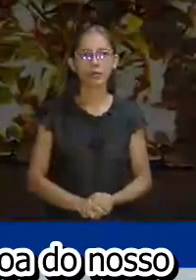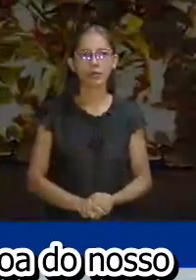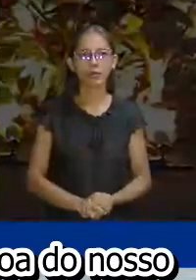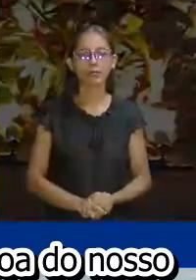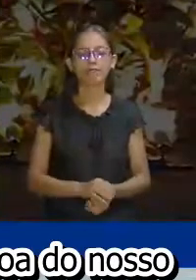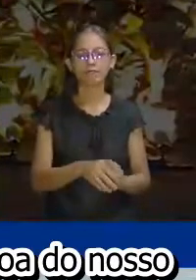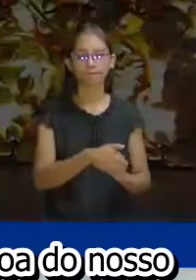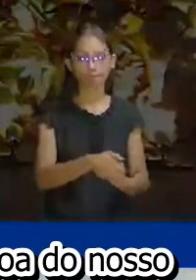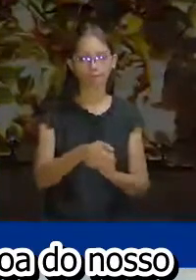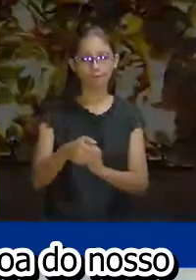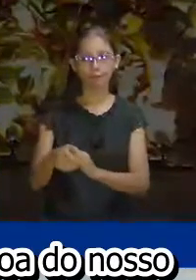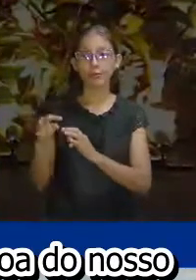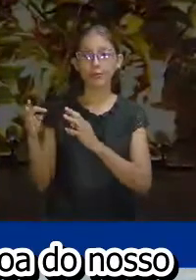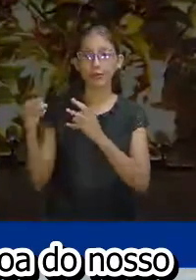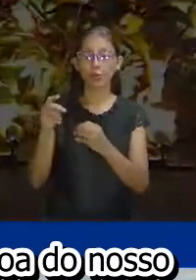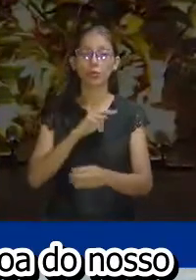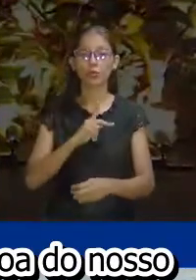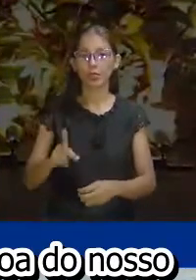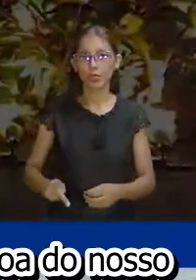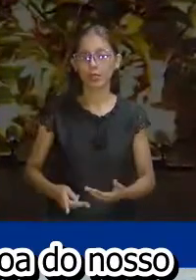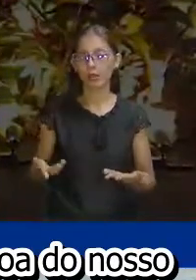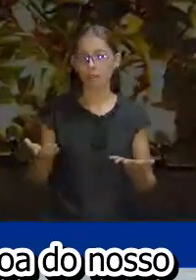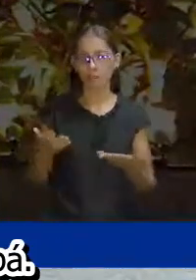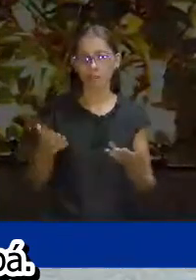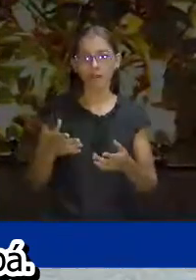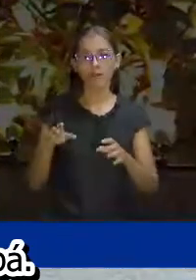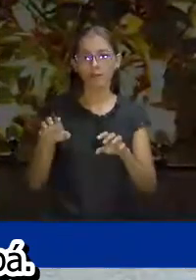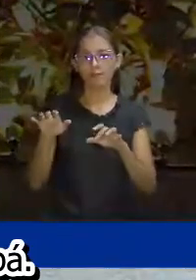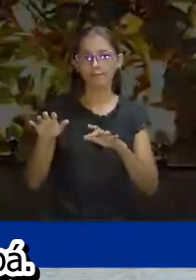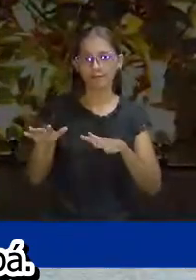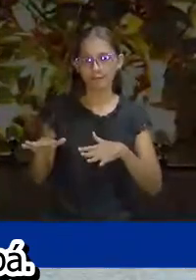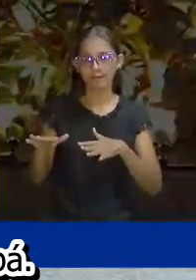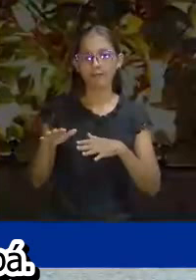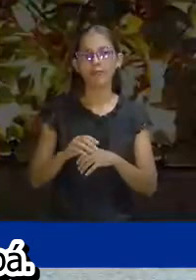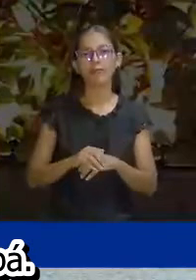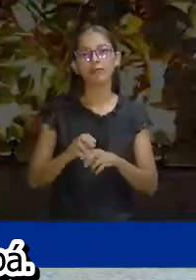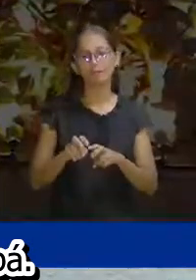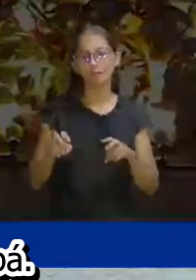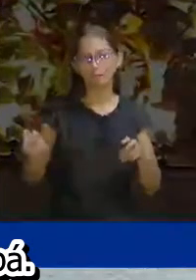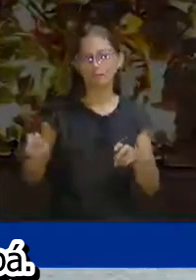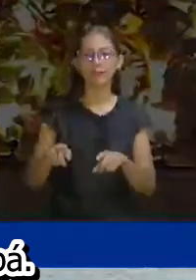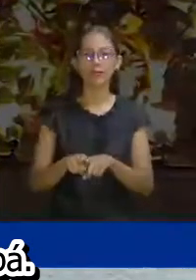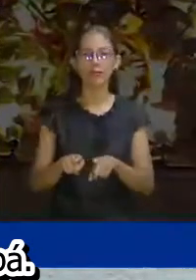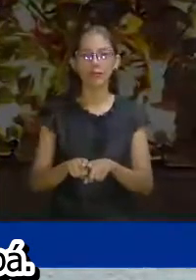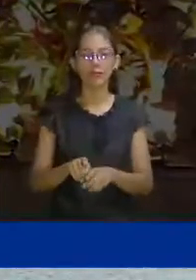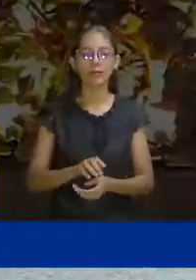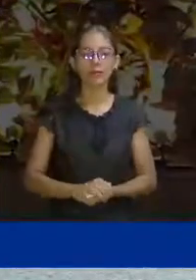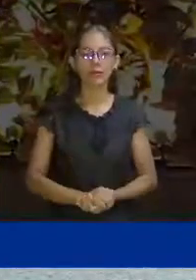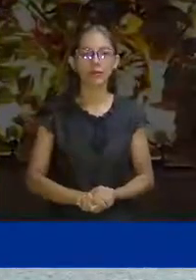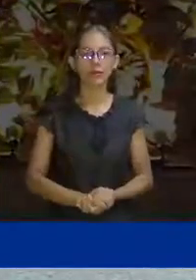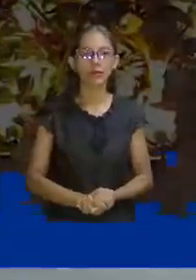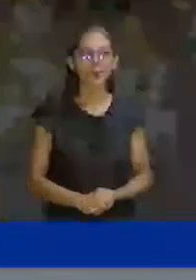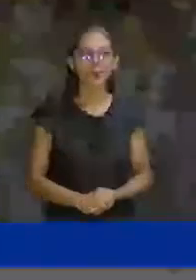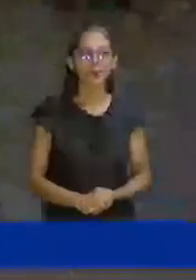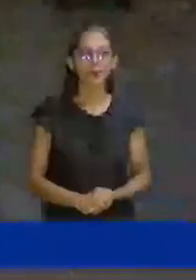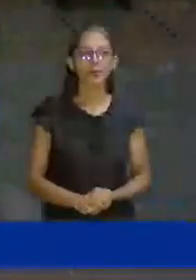cumprimento todos os presidentes presentes aqui na pessoa do nosso presidente do Tribunal Regional Eleitoral do Amapá.